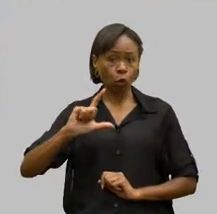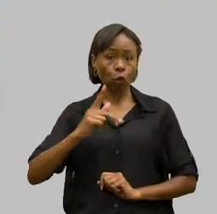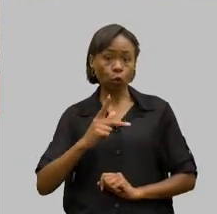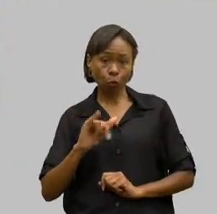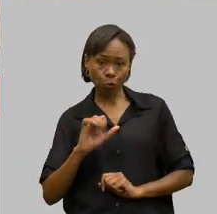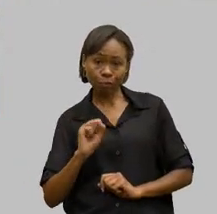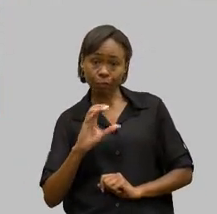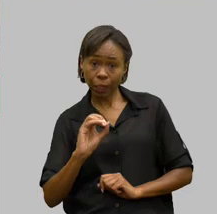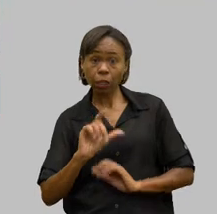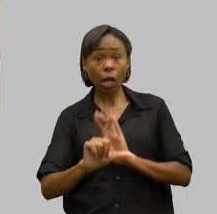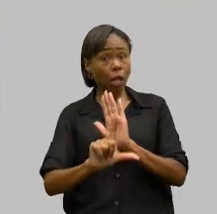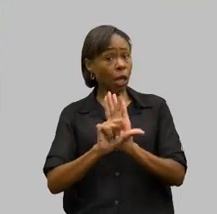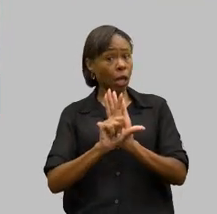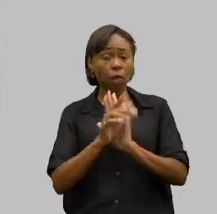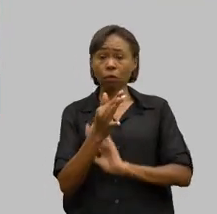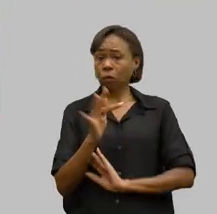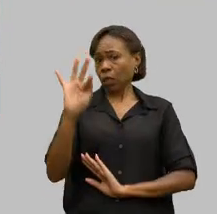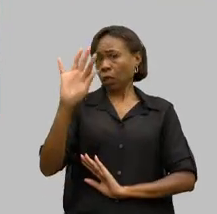necessário